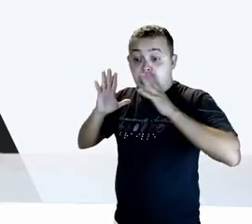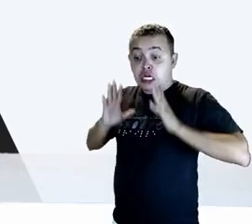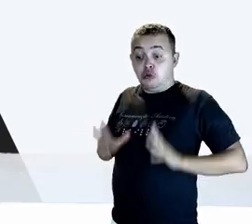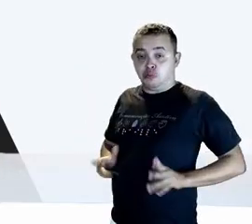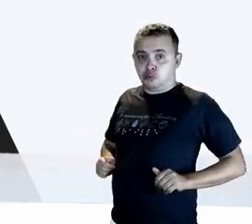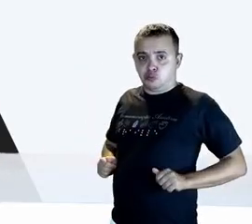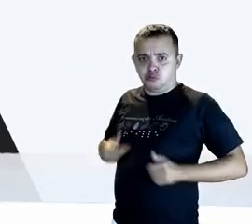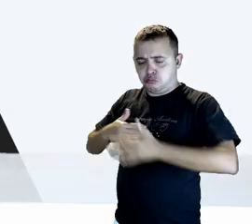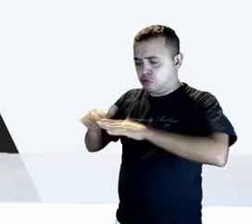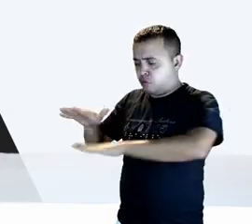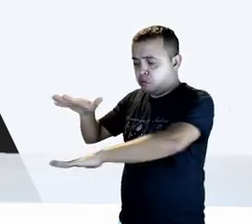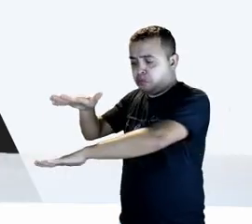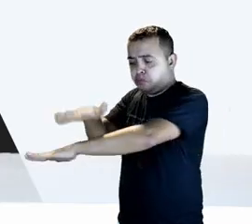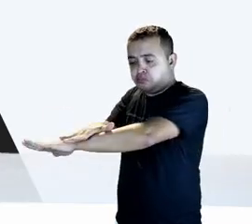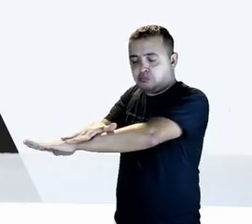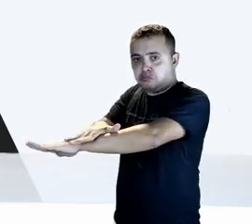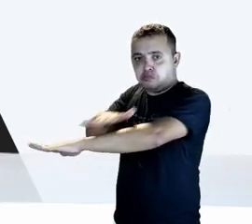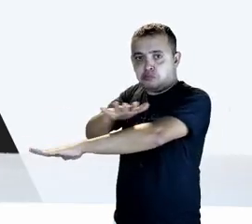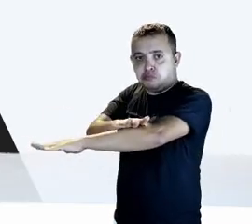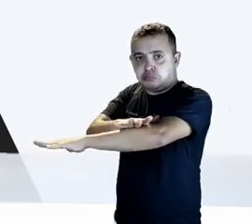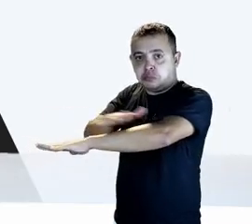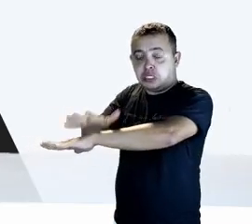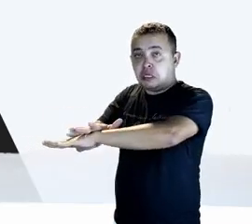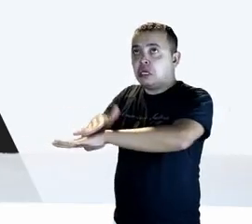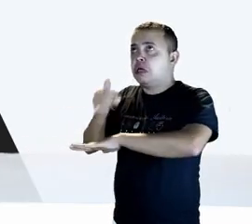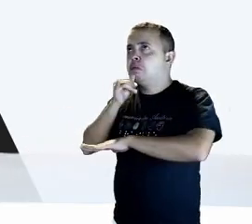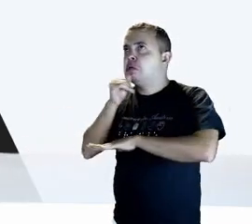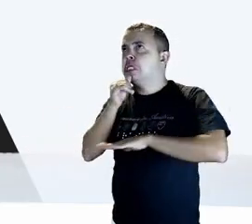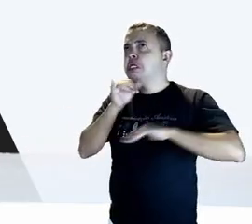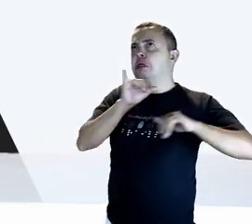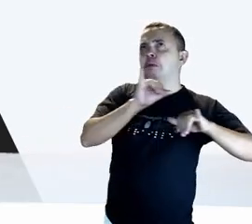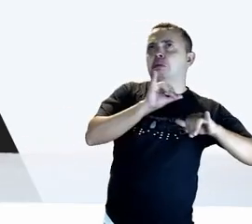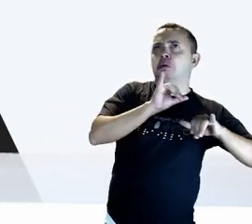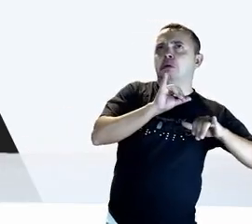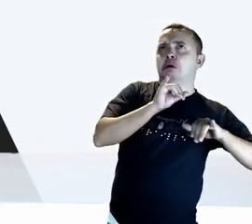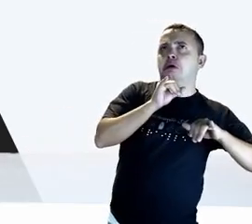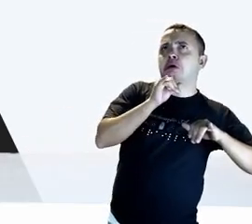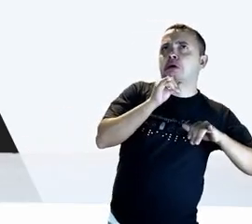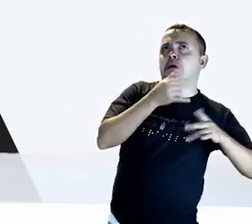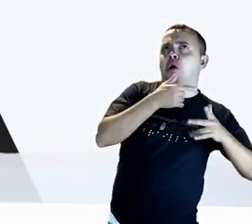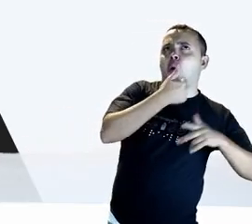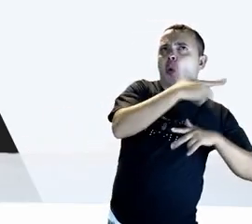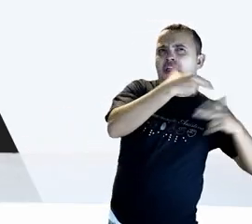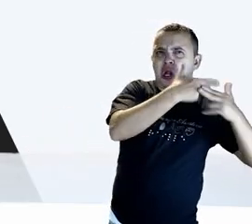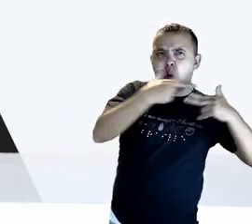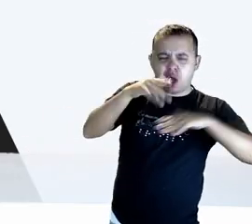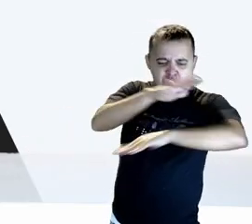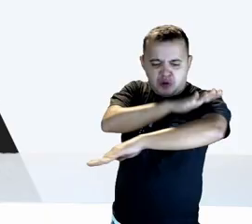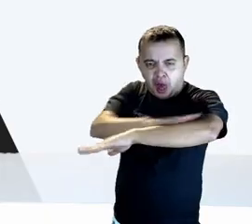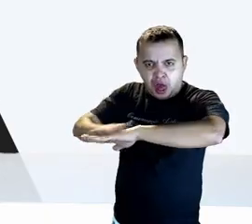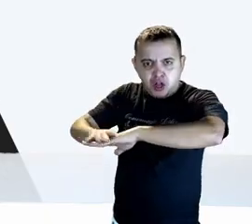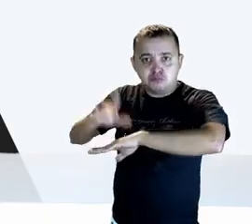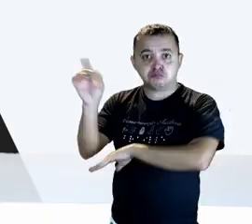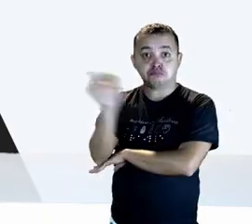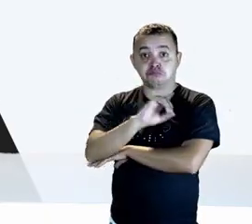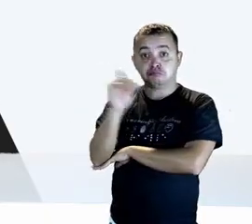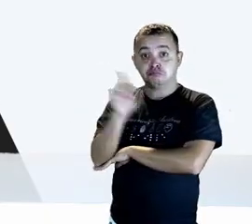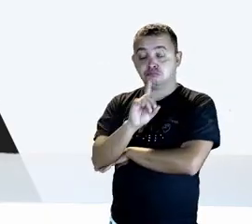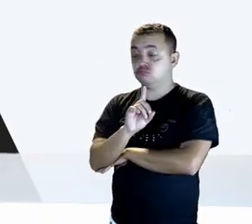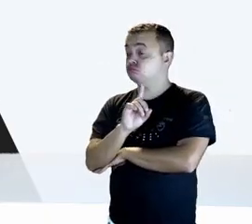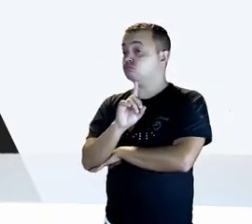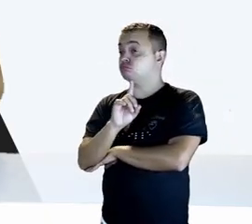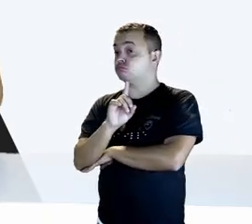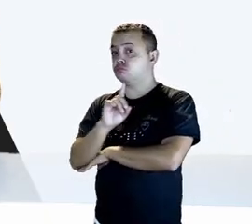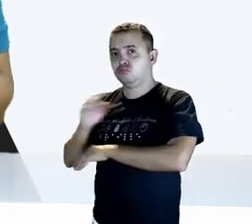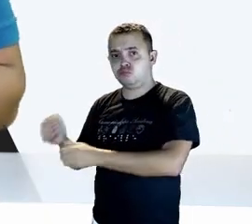limpo, e não colocar qualquer substância estranha sobre a lesão. Isso é muito importante. Encaminhar para o